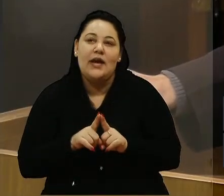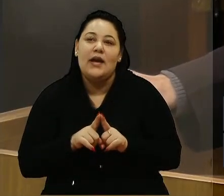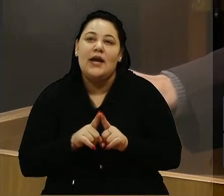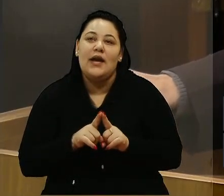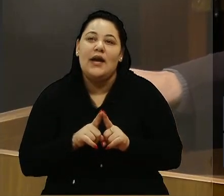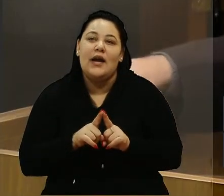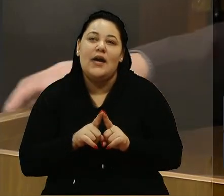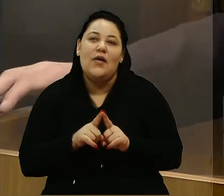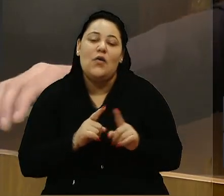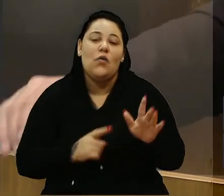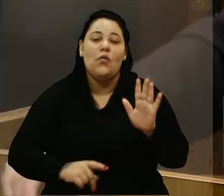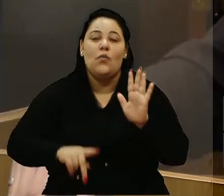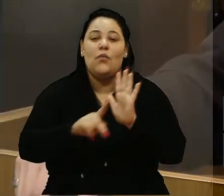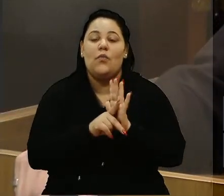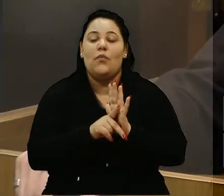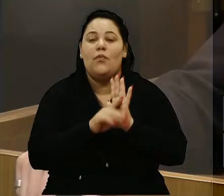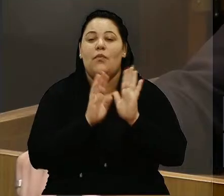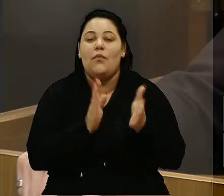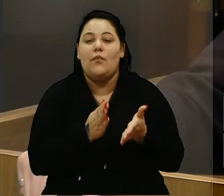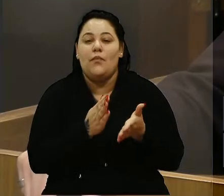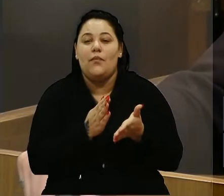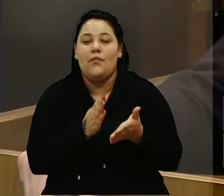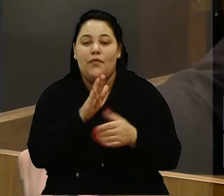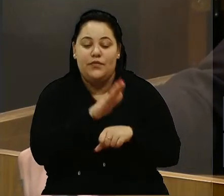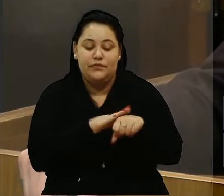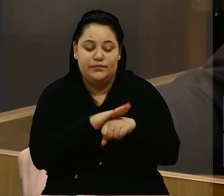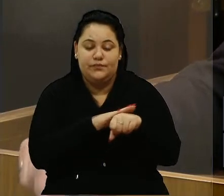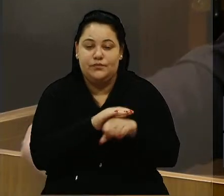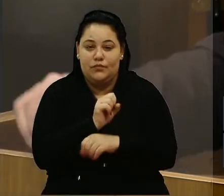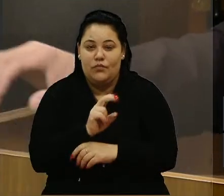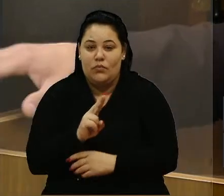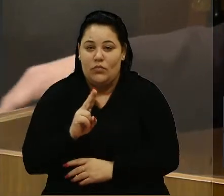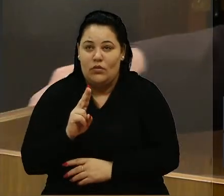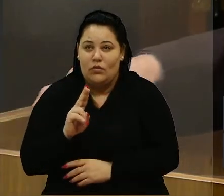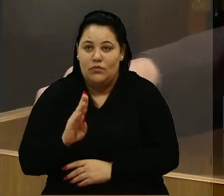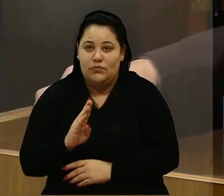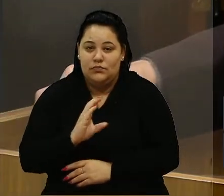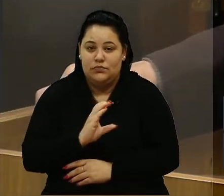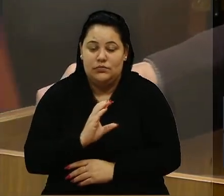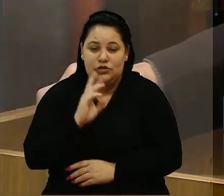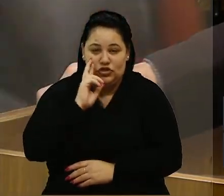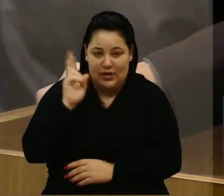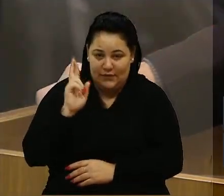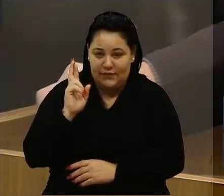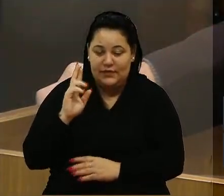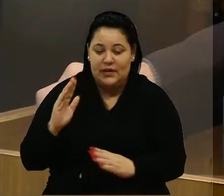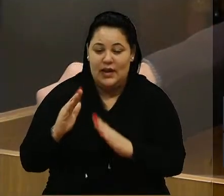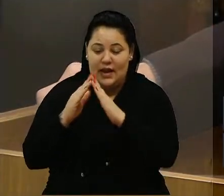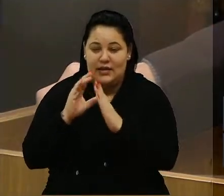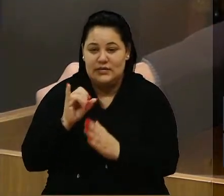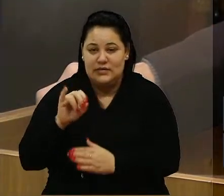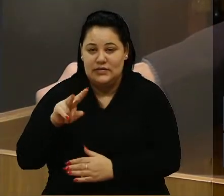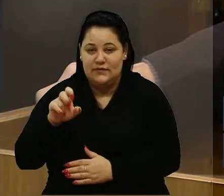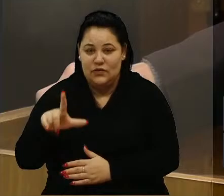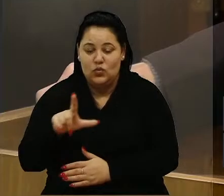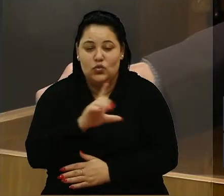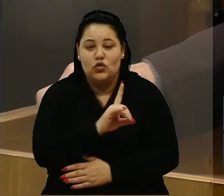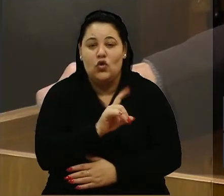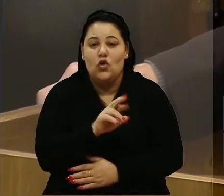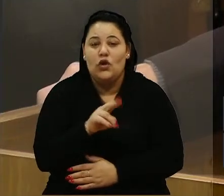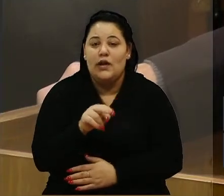Tivemos ali recentemente conversando com o nosso chefe da Casa Civil, o Dornelles, prefeito Adiló,